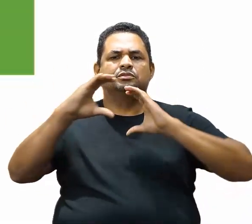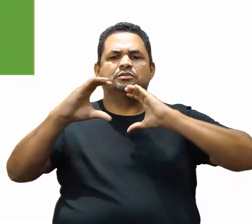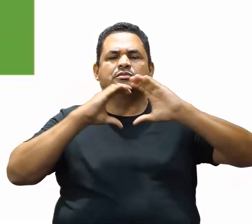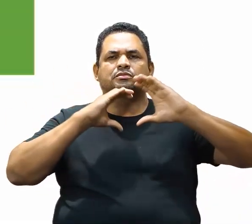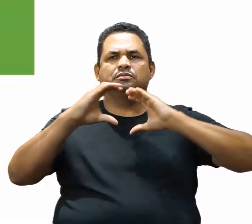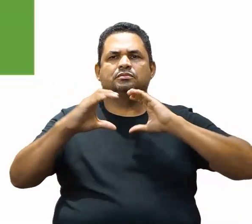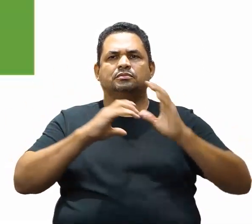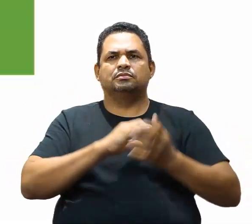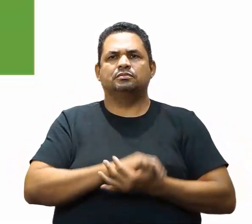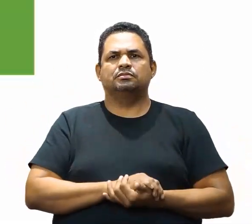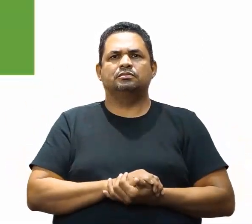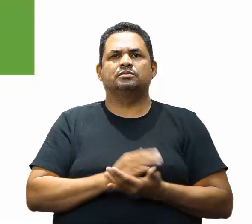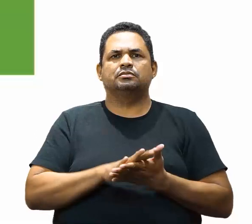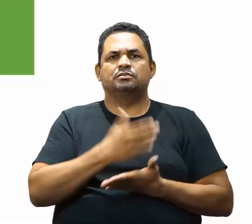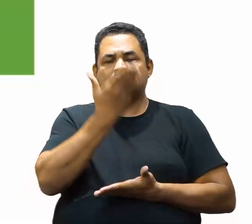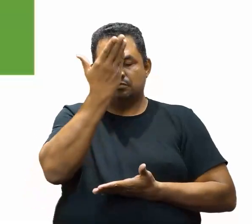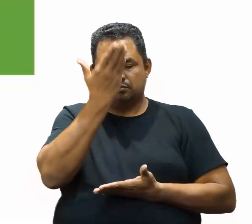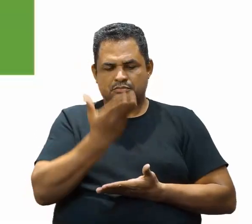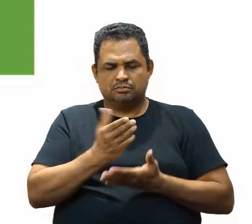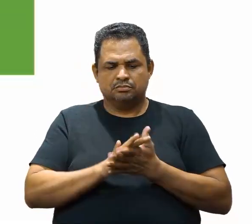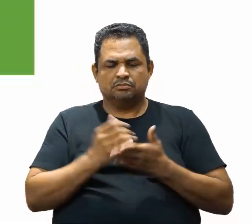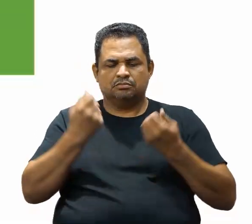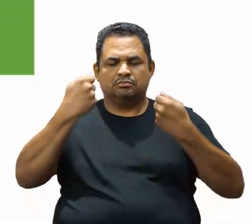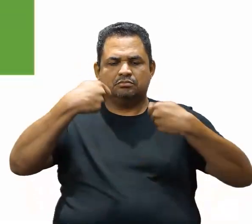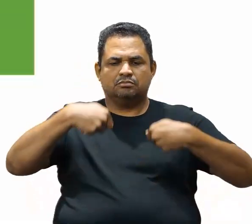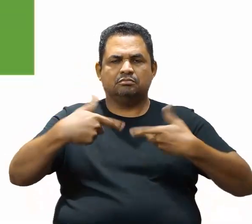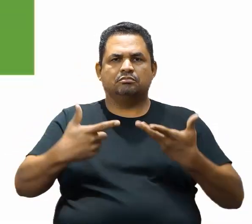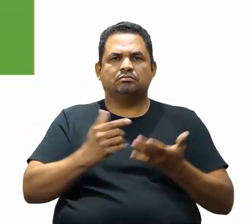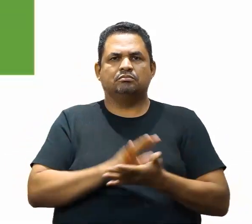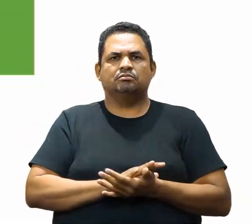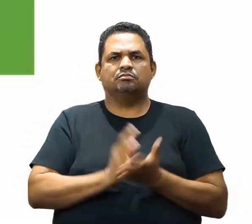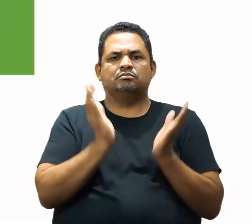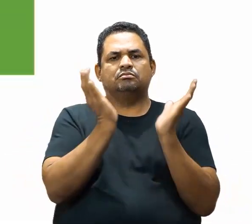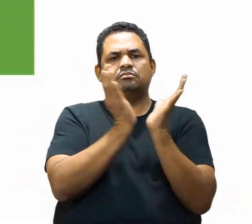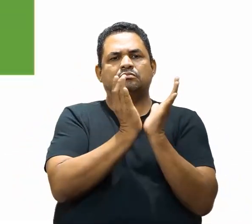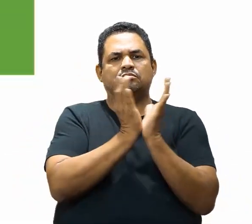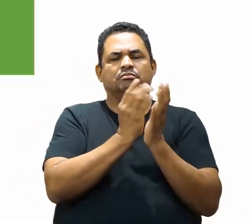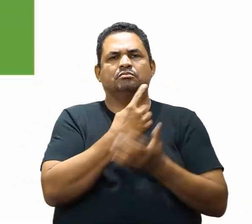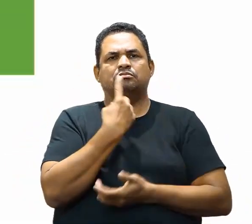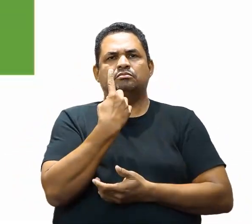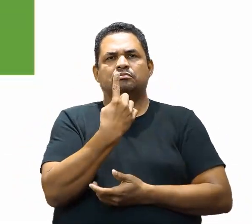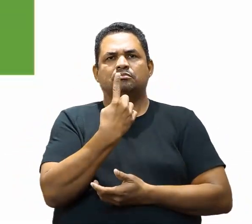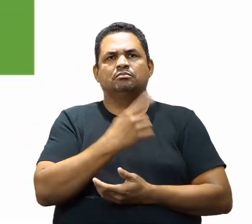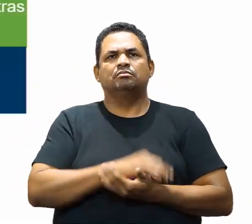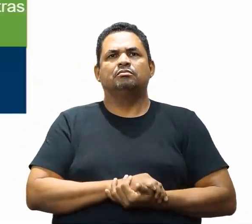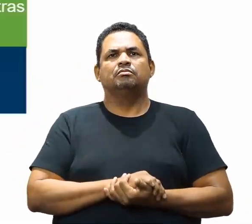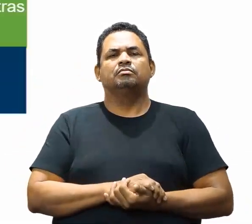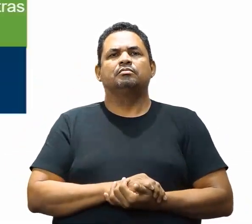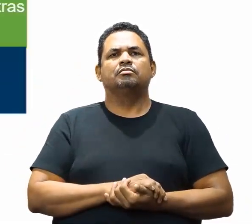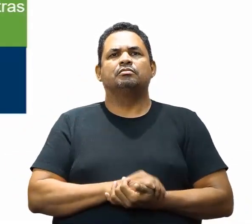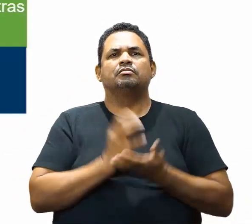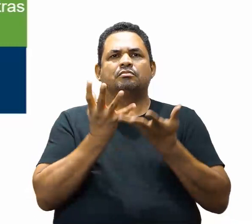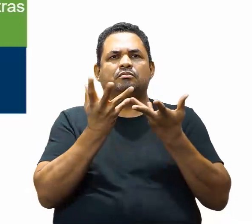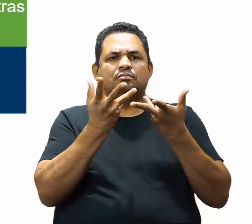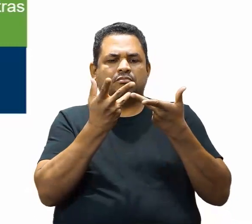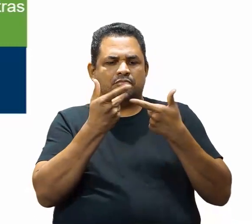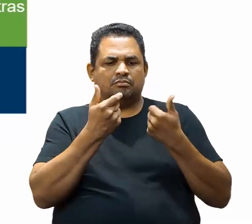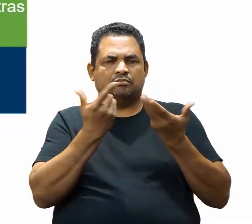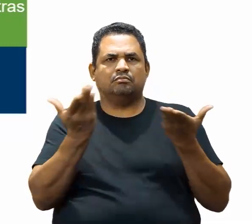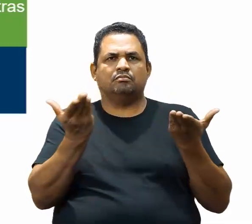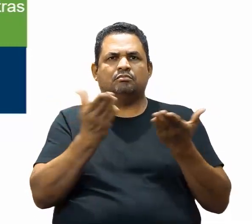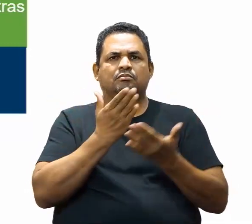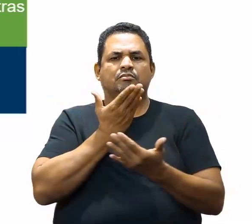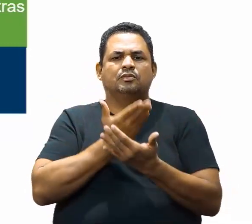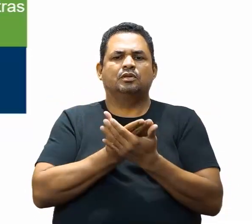comunicativas. Essas foram as competências dessa nossa primeira unidade. As habilidades da aula